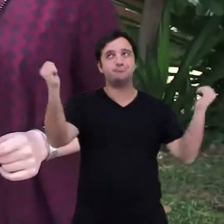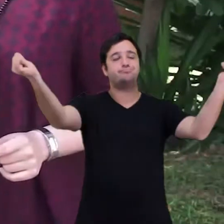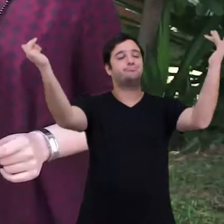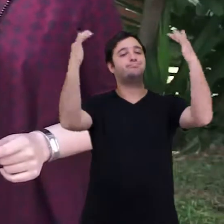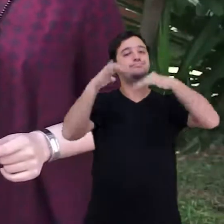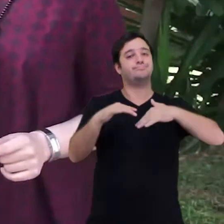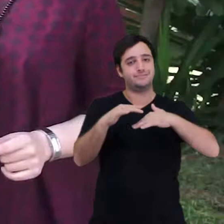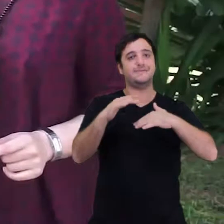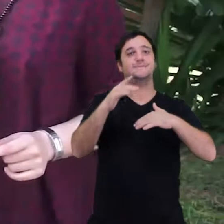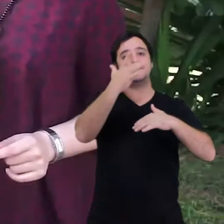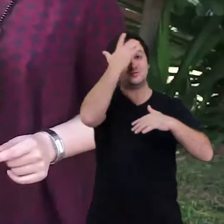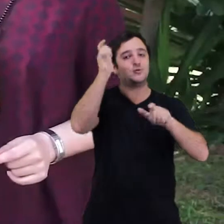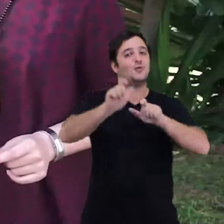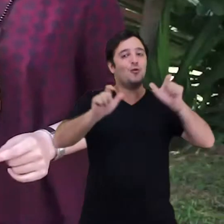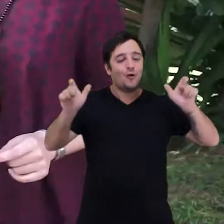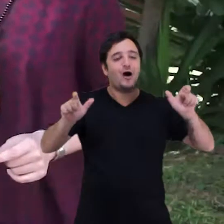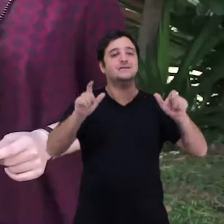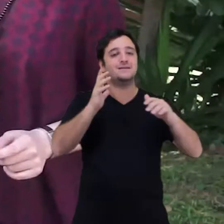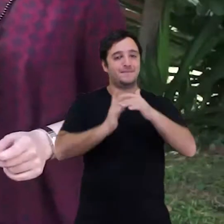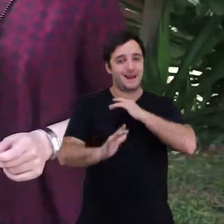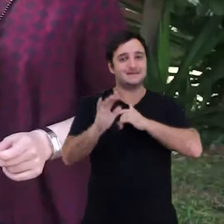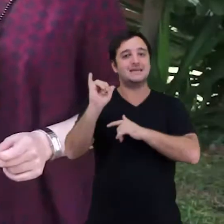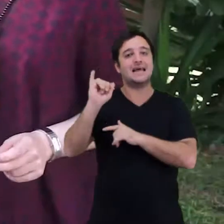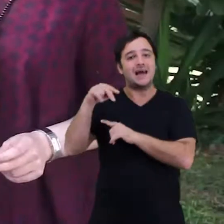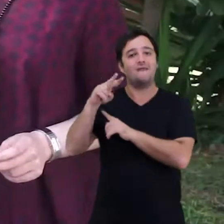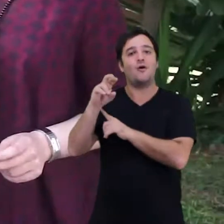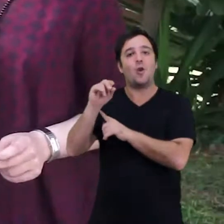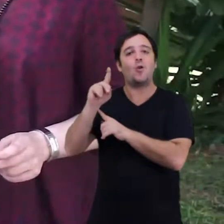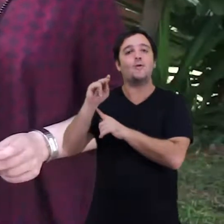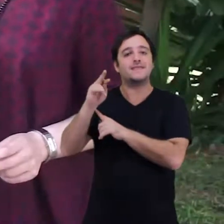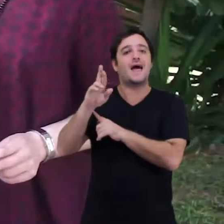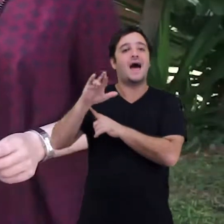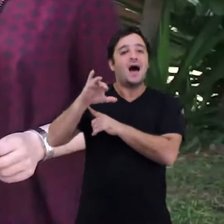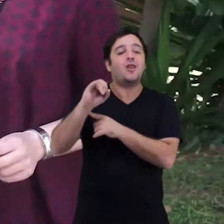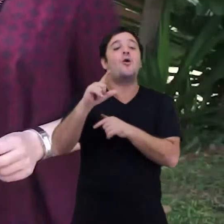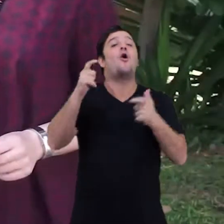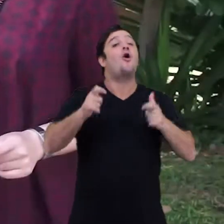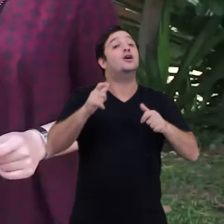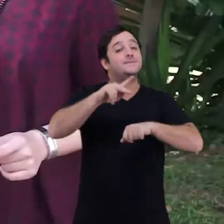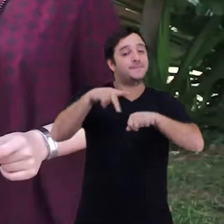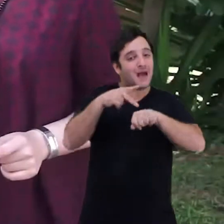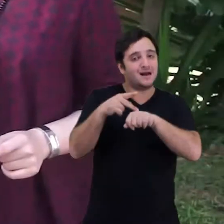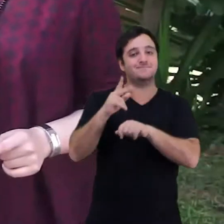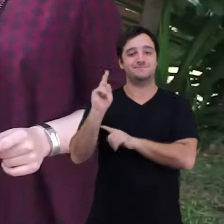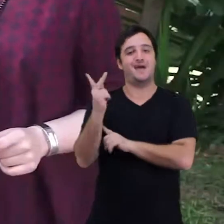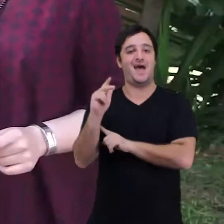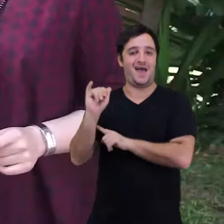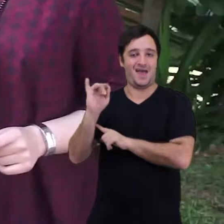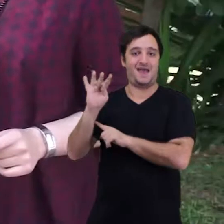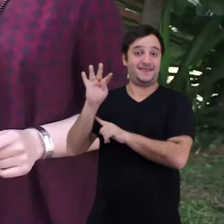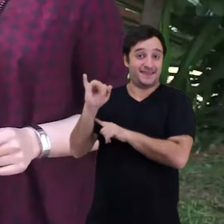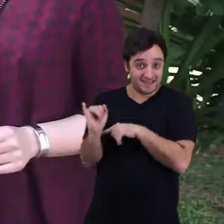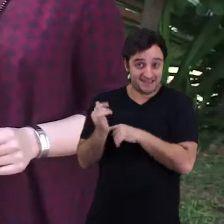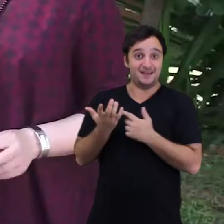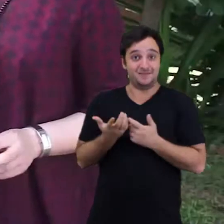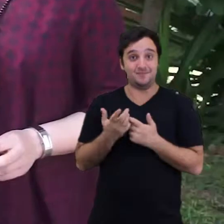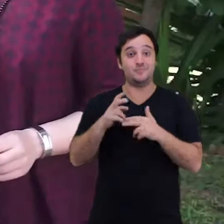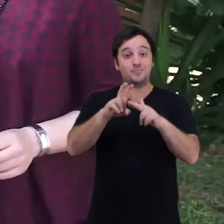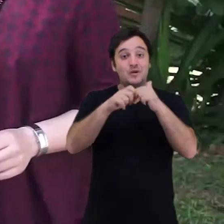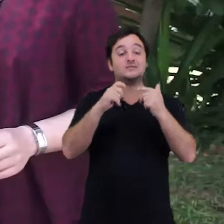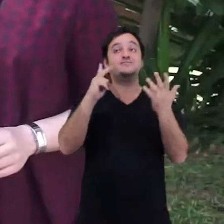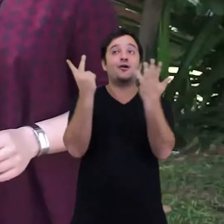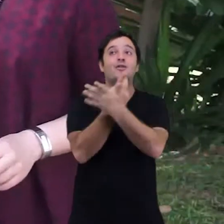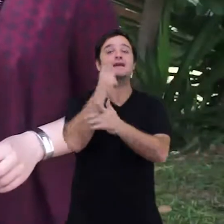violações de direitos, de instabilidades políticas, né, de guerras internas, importante, reconhecido internacionalmente,